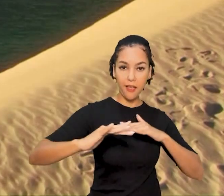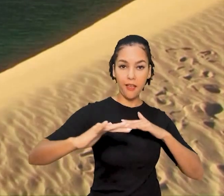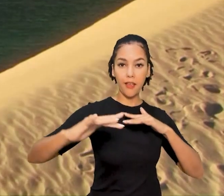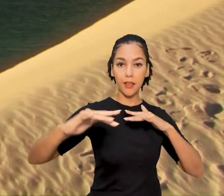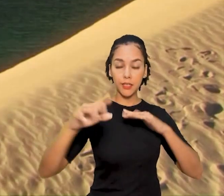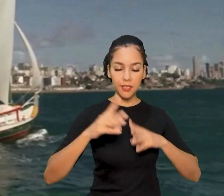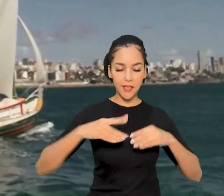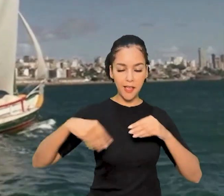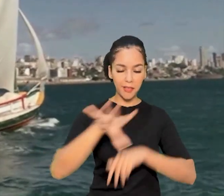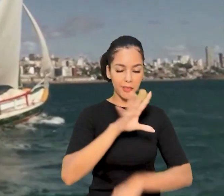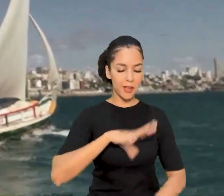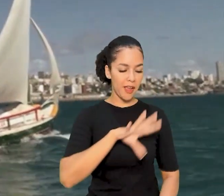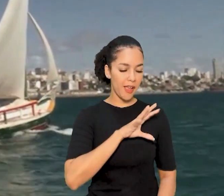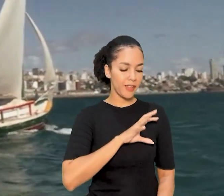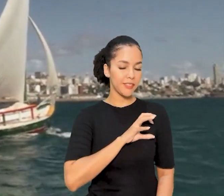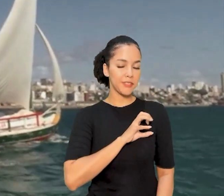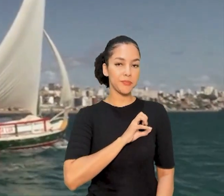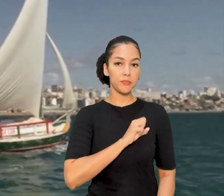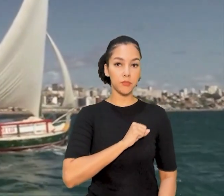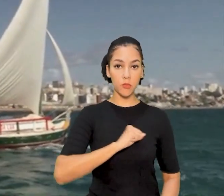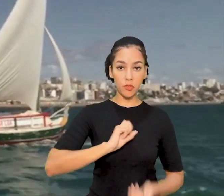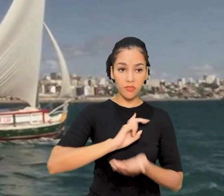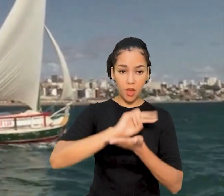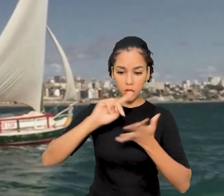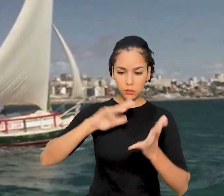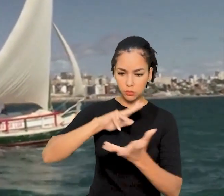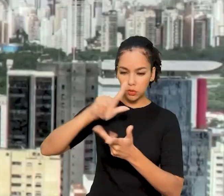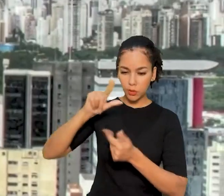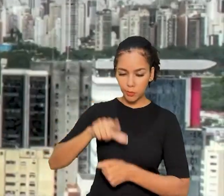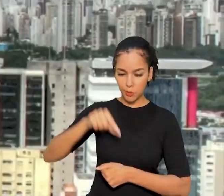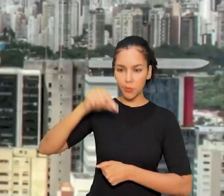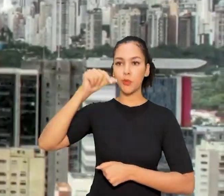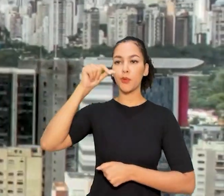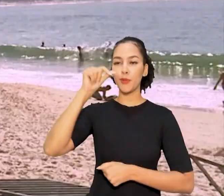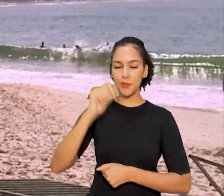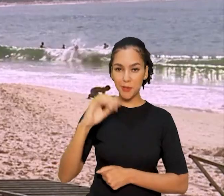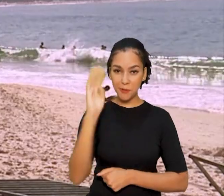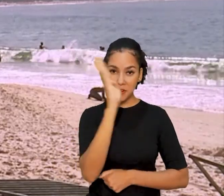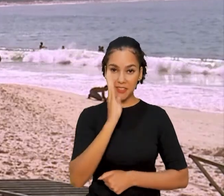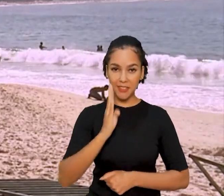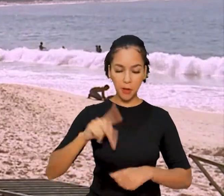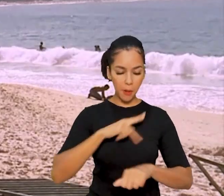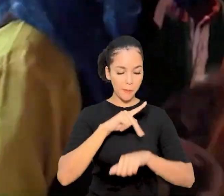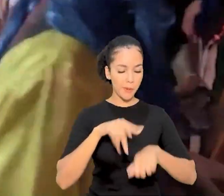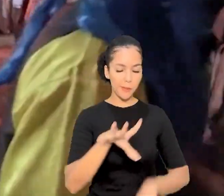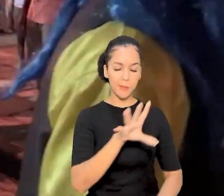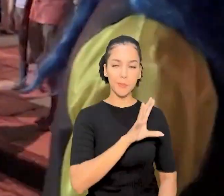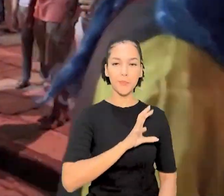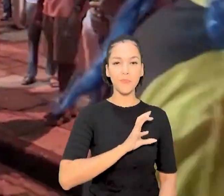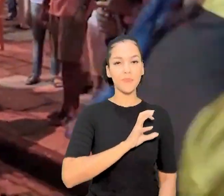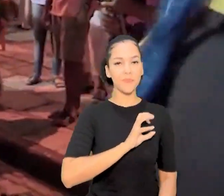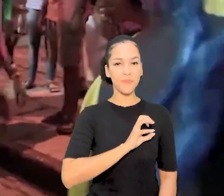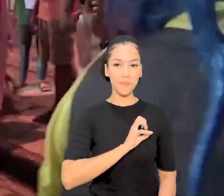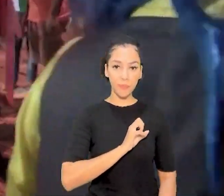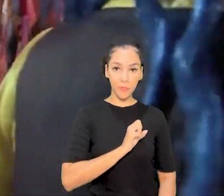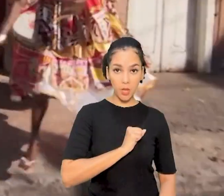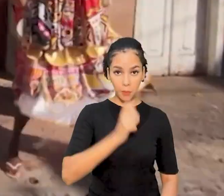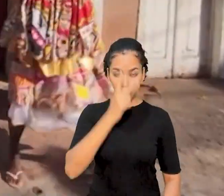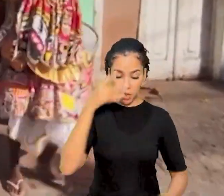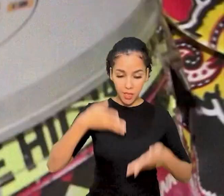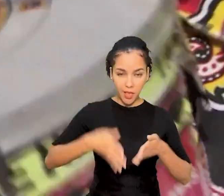EA Terra adorada e o casu estura pári Matata os filhos